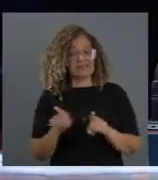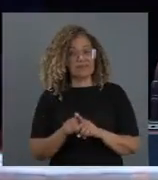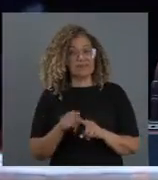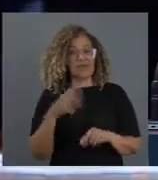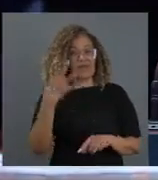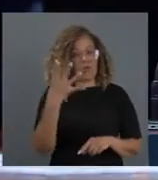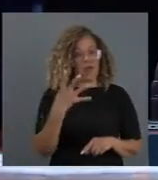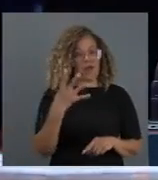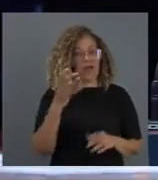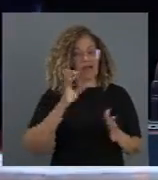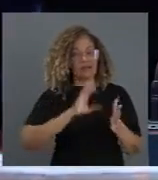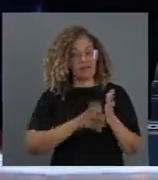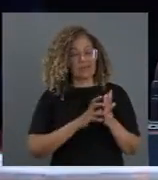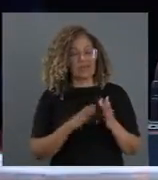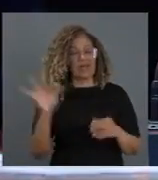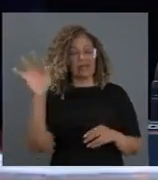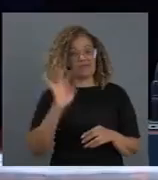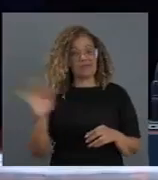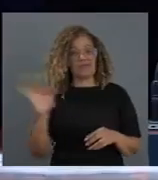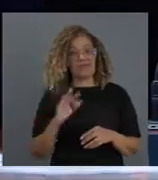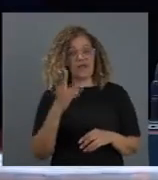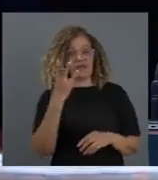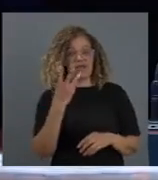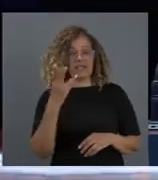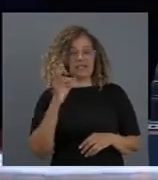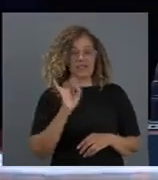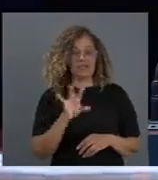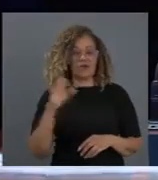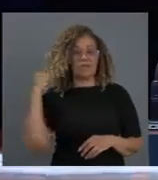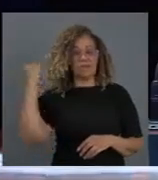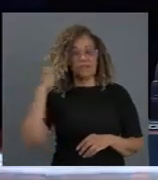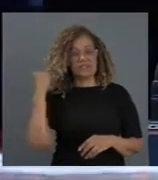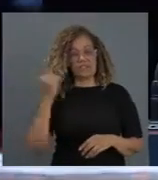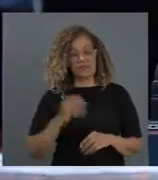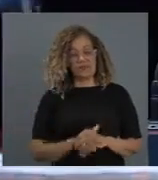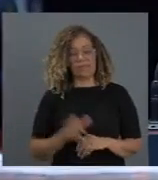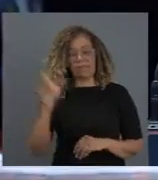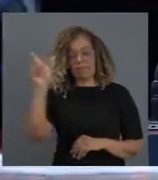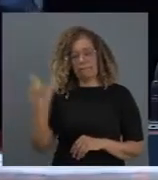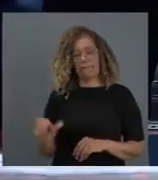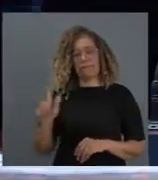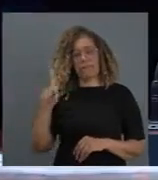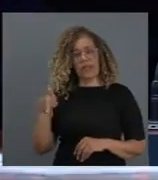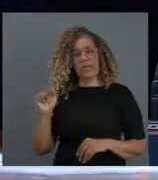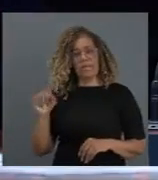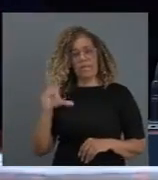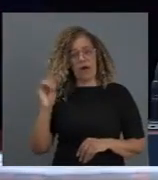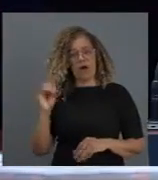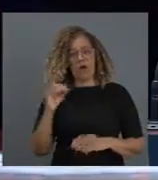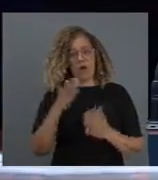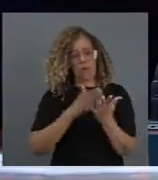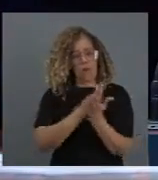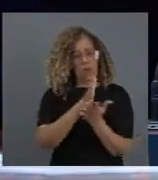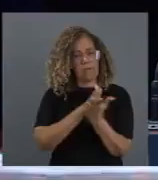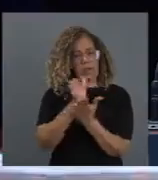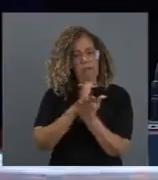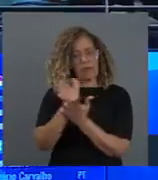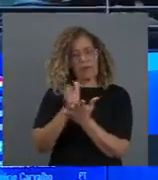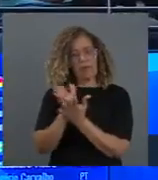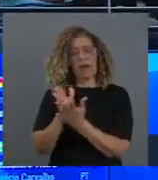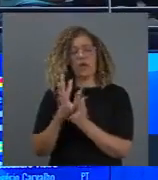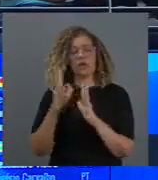e 3 de senador. O Paulo me explicou o eixo das reivindicações. Então,